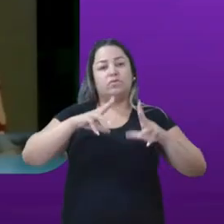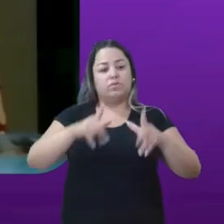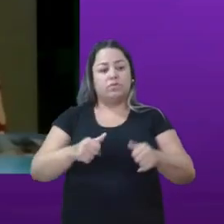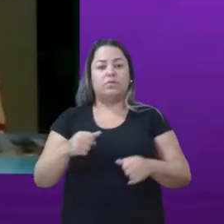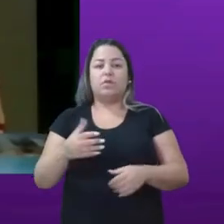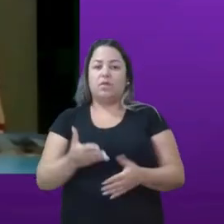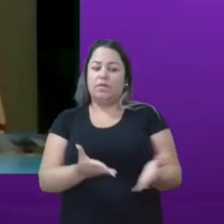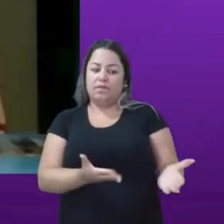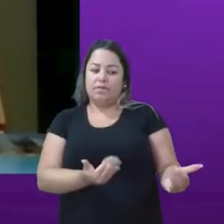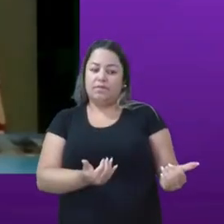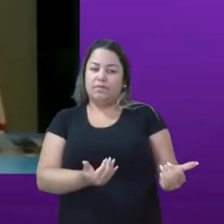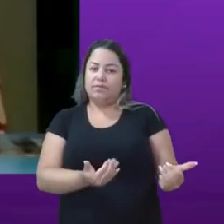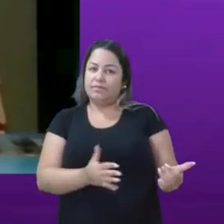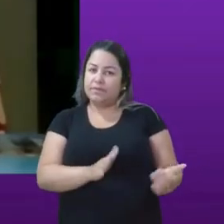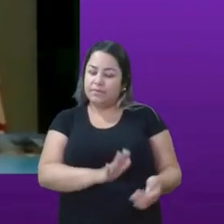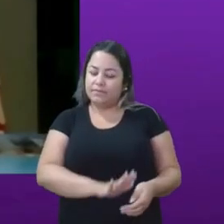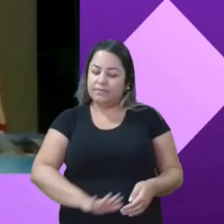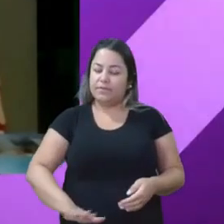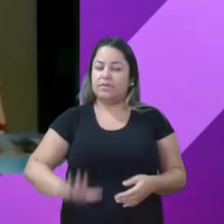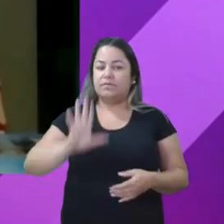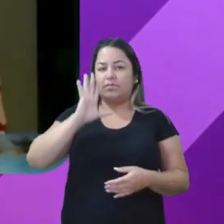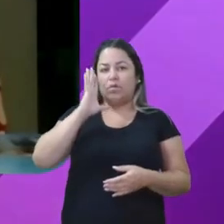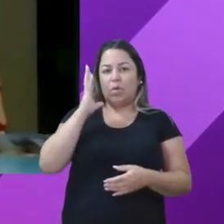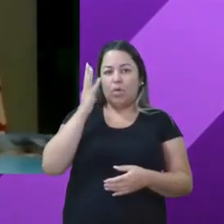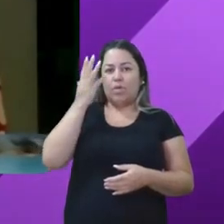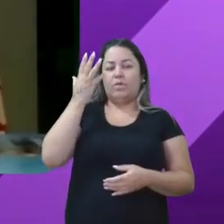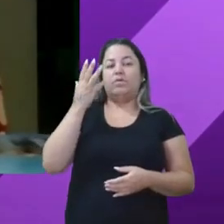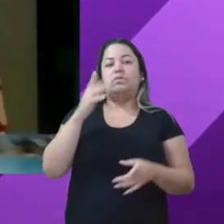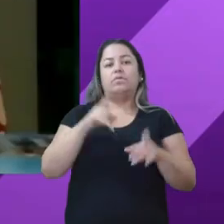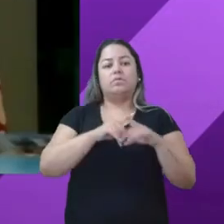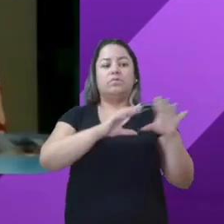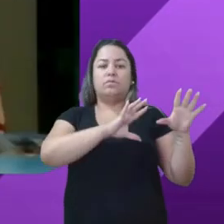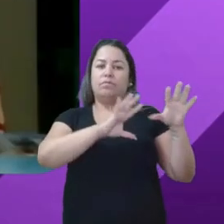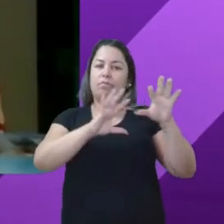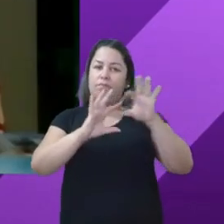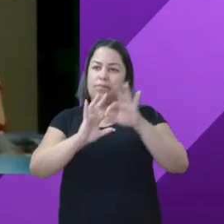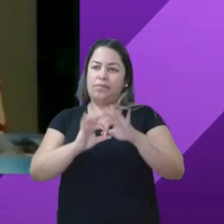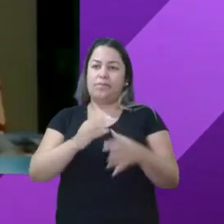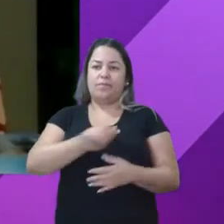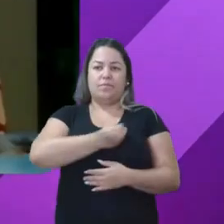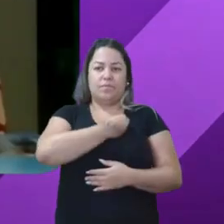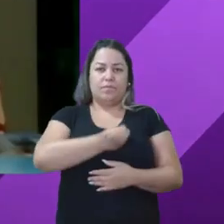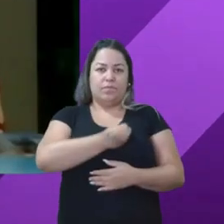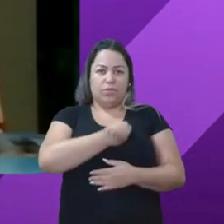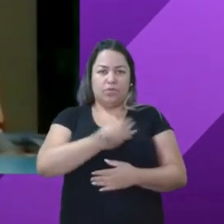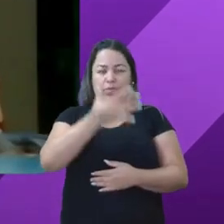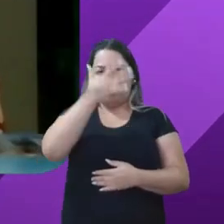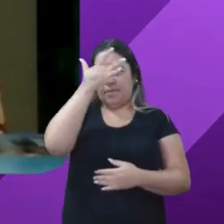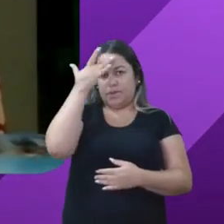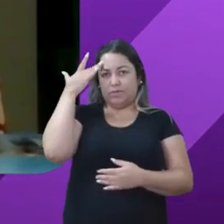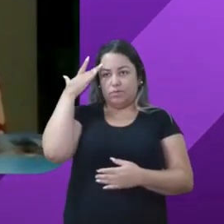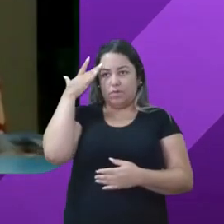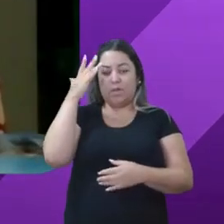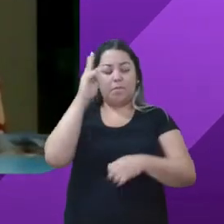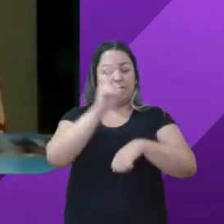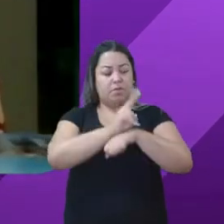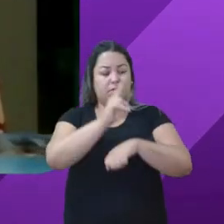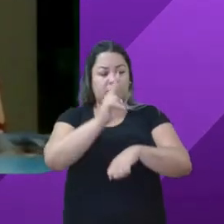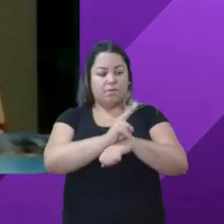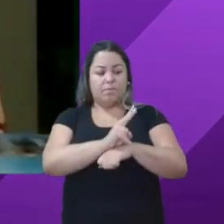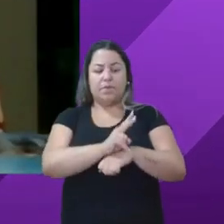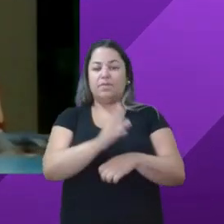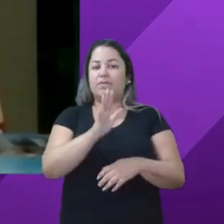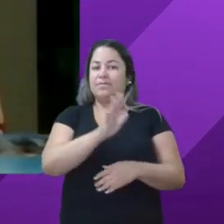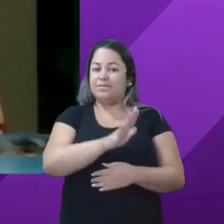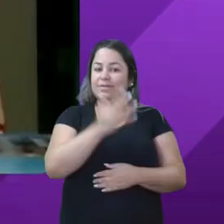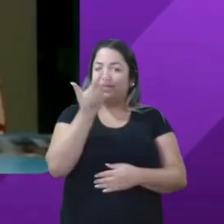primeira infância ela é decisiva para o contexto da vida de uma pessoa, que preservar o tempo da